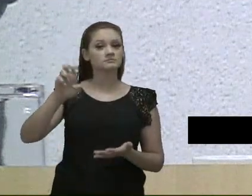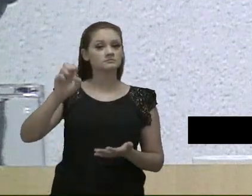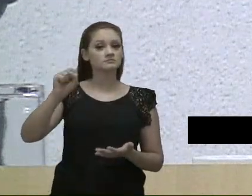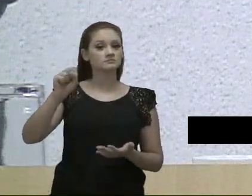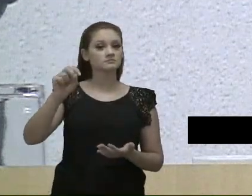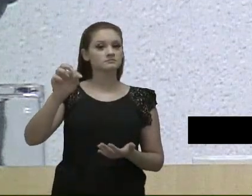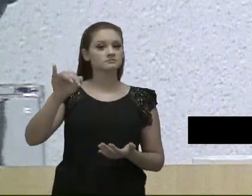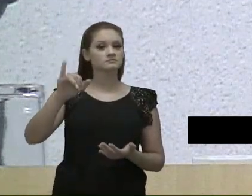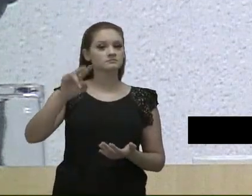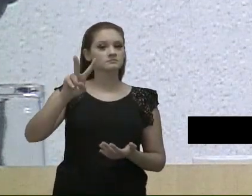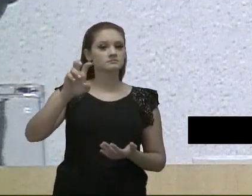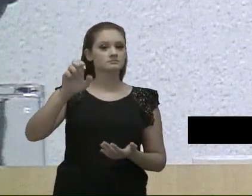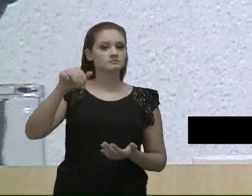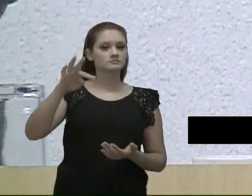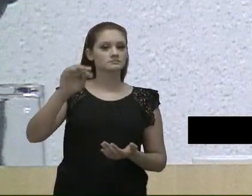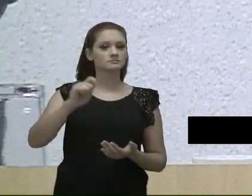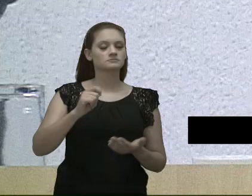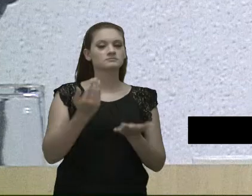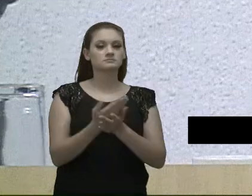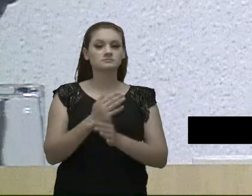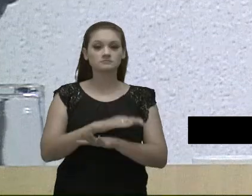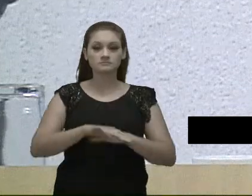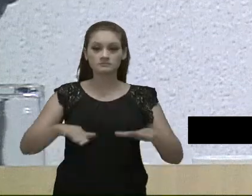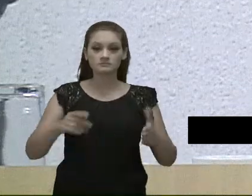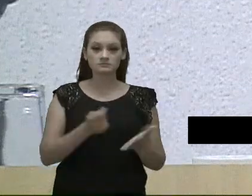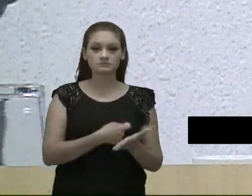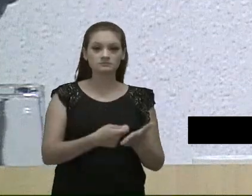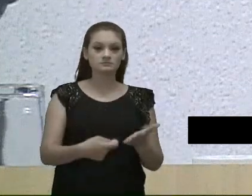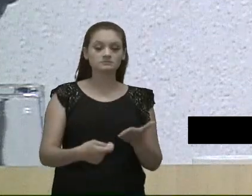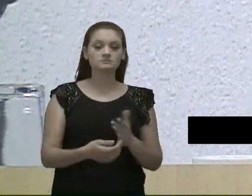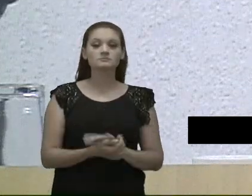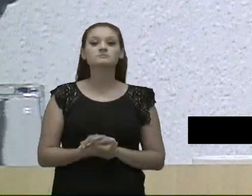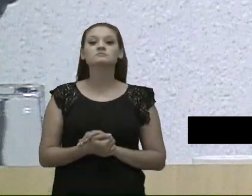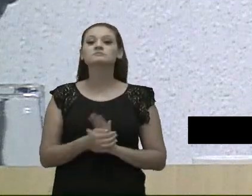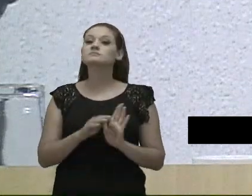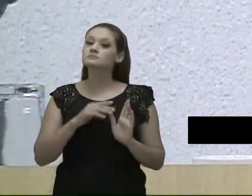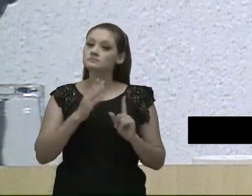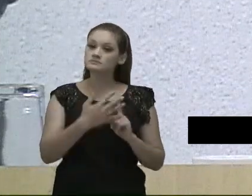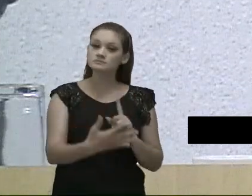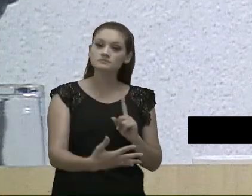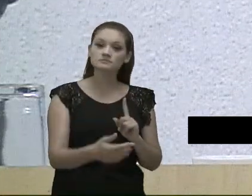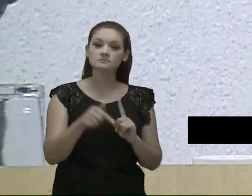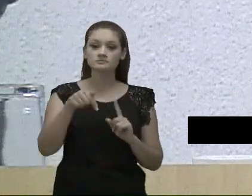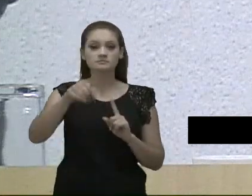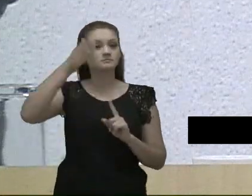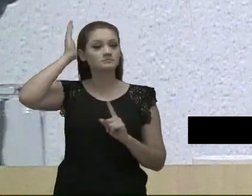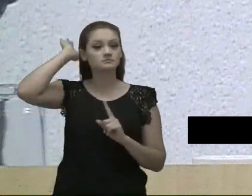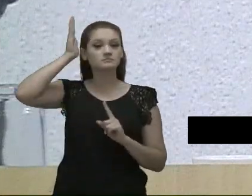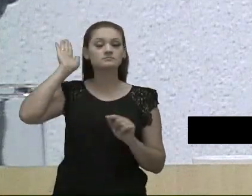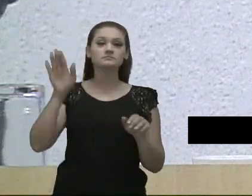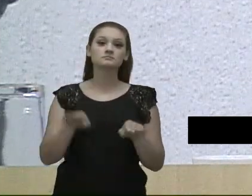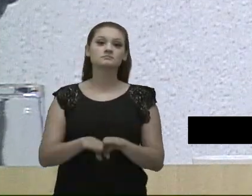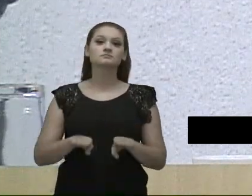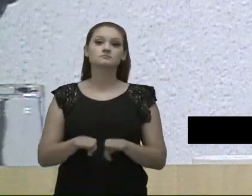abruptamente parou o contato lá com vocês. E por consequência, aqui de Taubaté também, né?